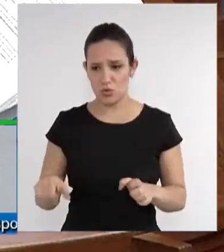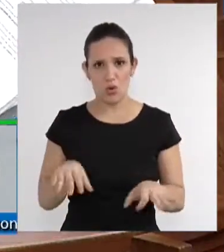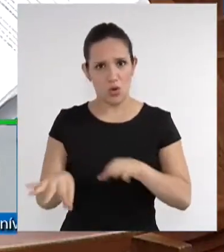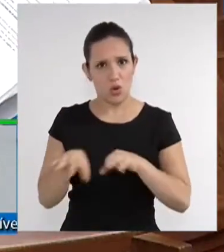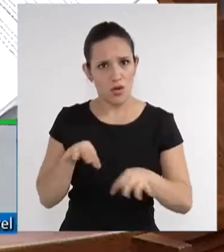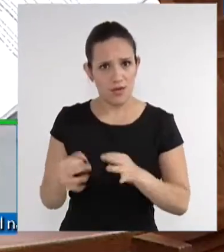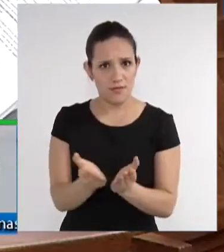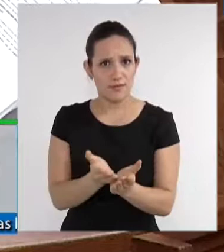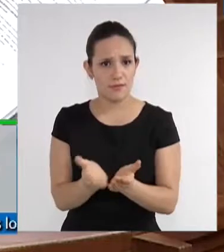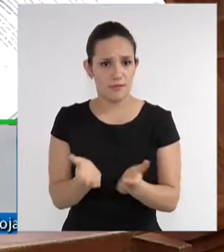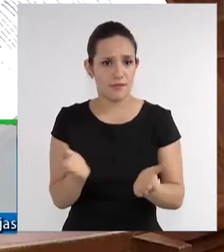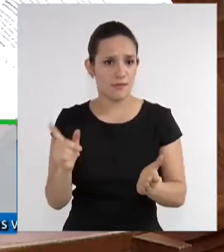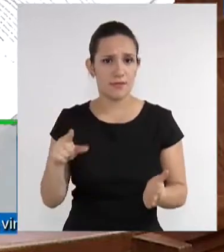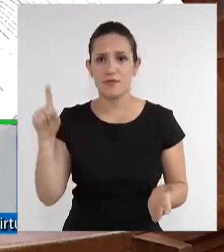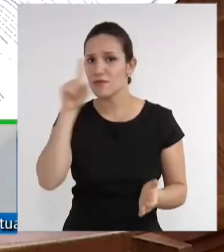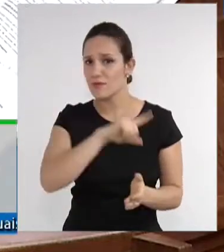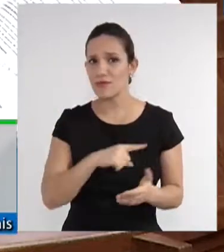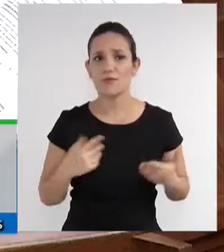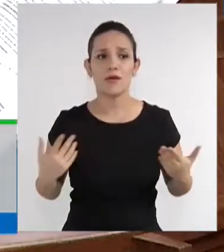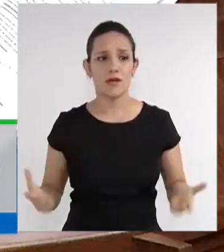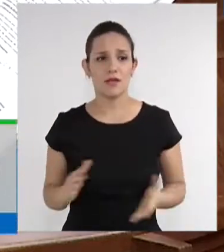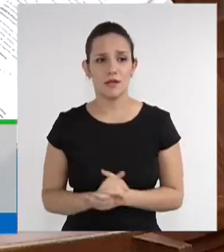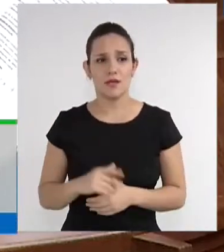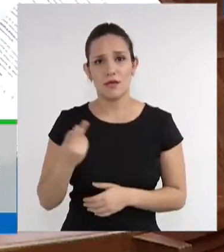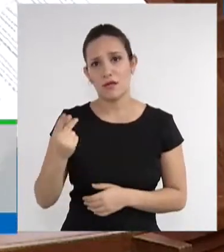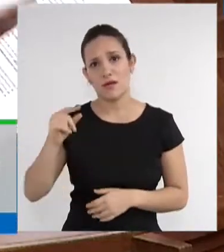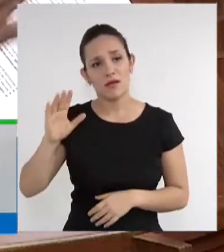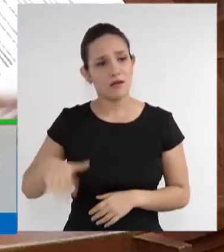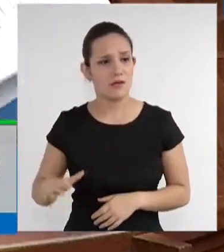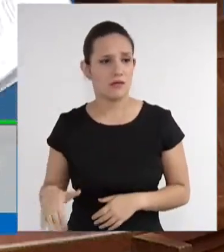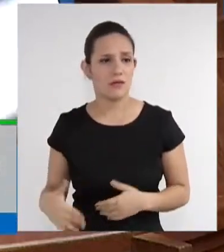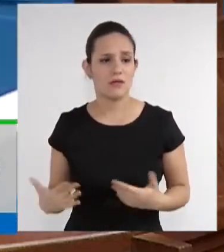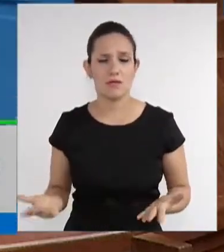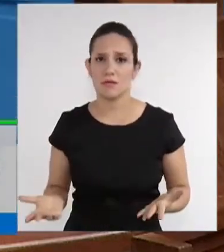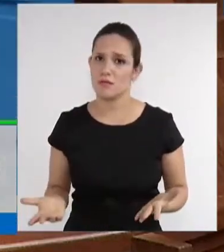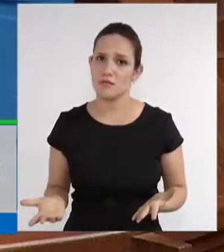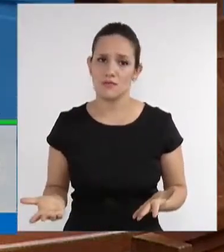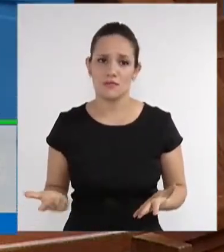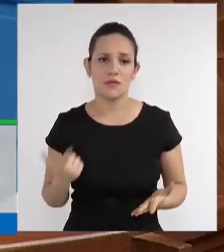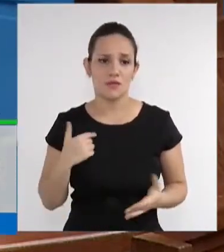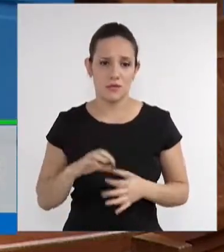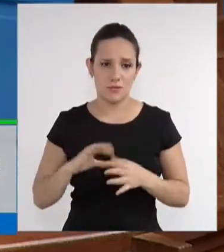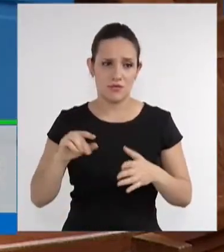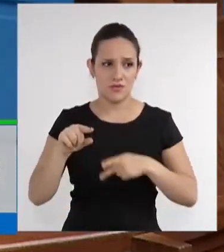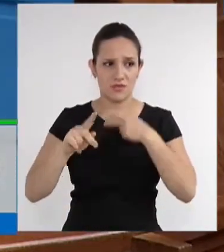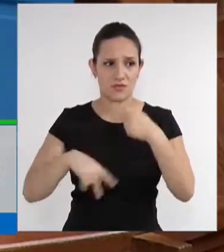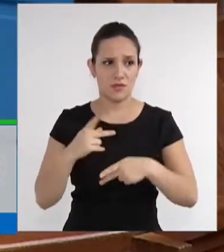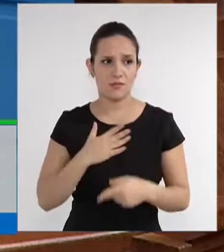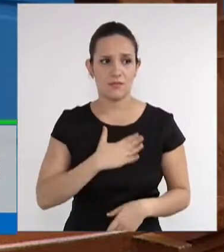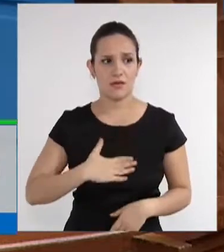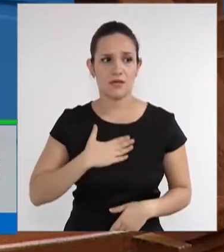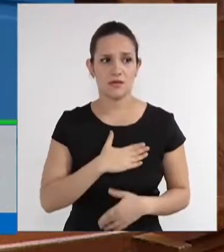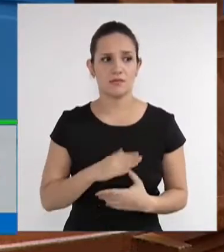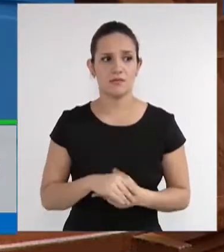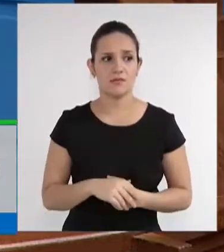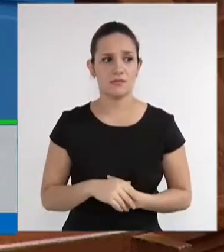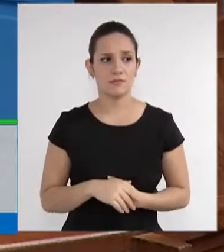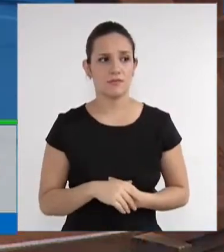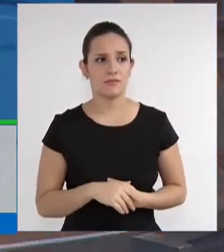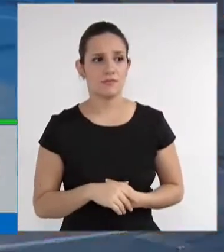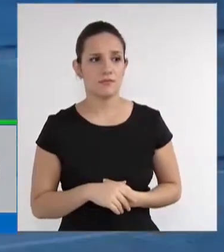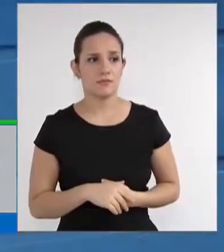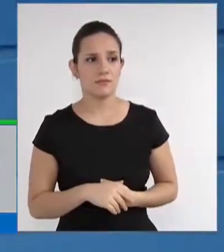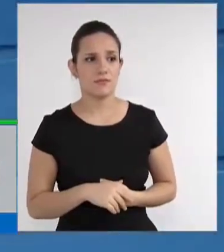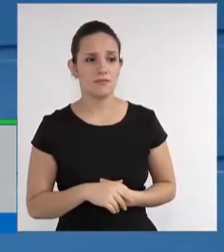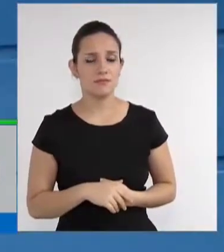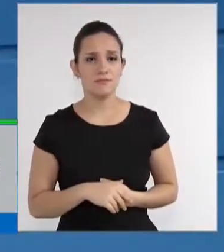fazer essa licitação, ela custa, segundo a USP, mais de R$ 20.000. Eu concedo uma parte a Vossa Excelência com maior satisfação. Nobre